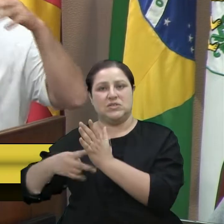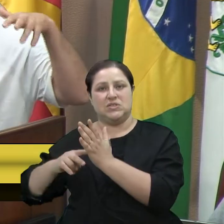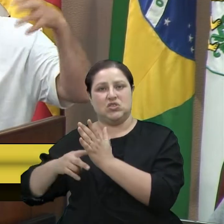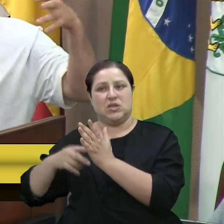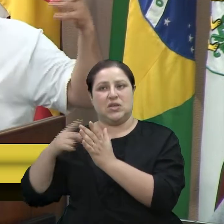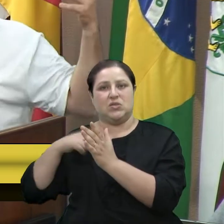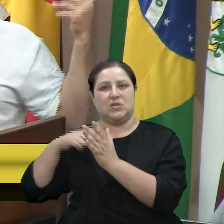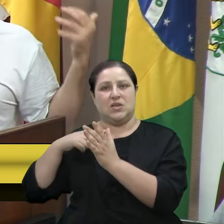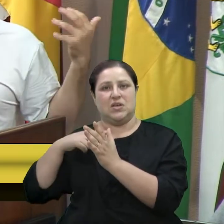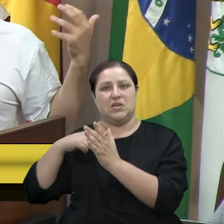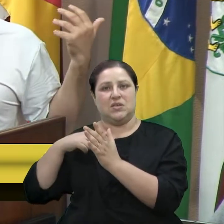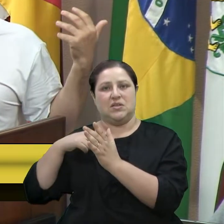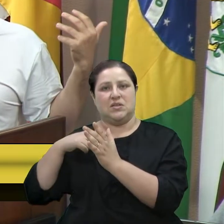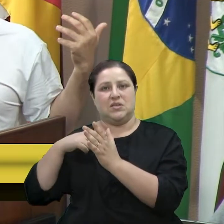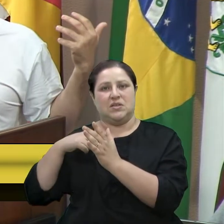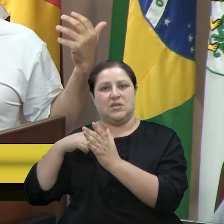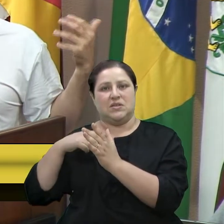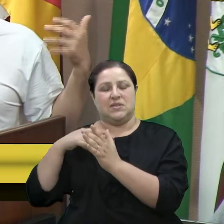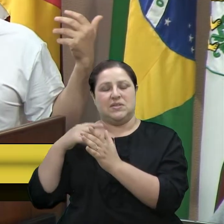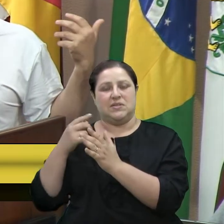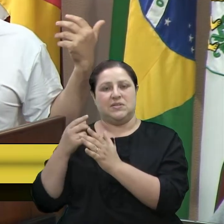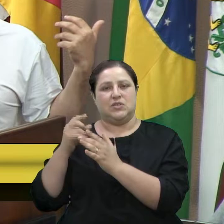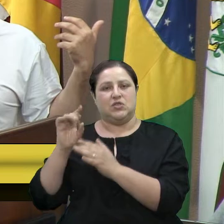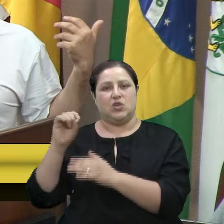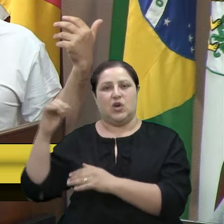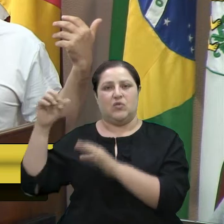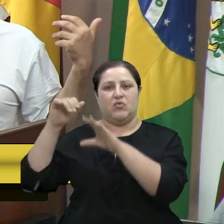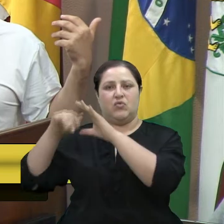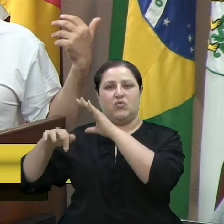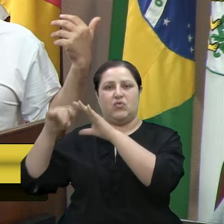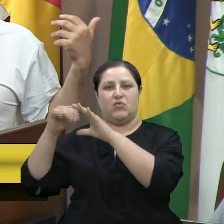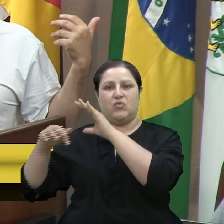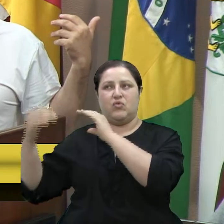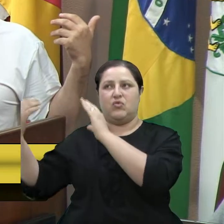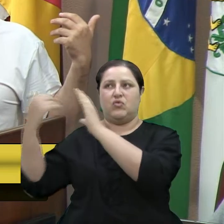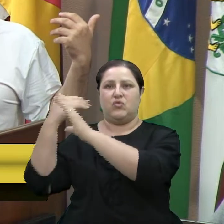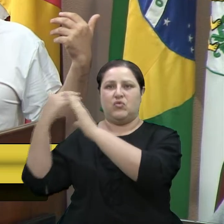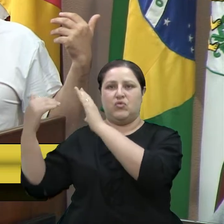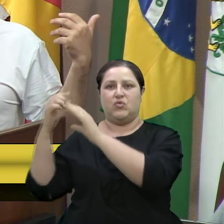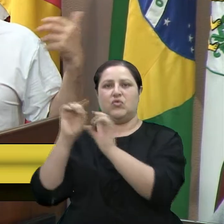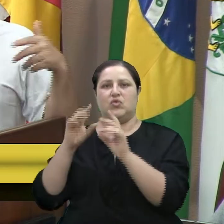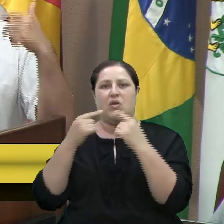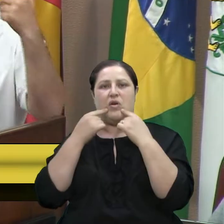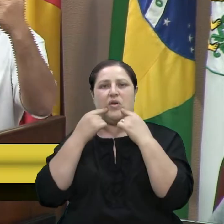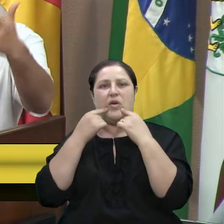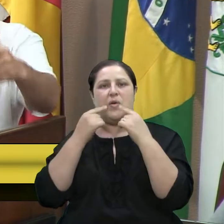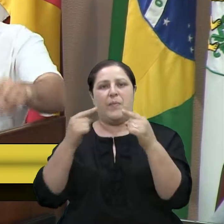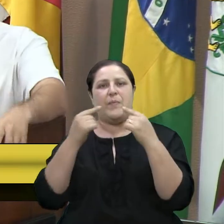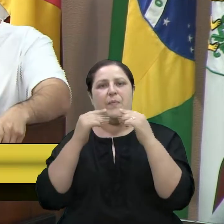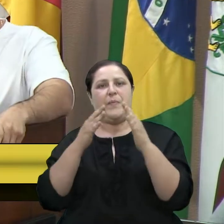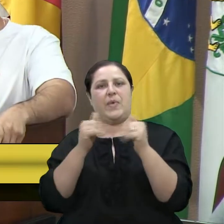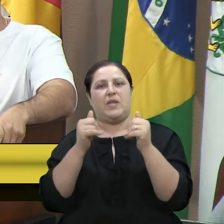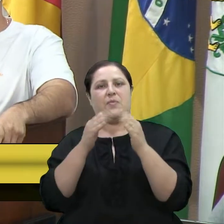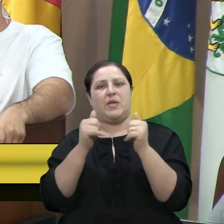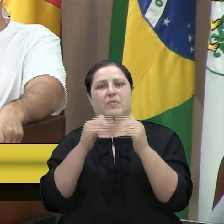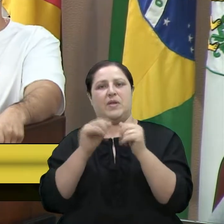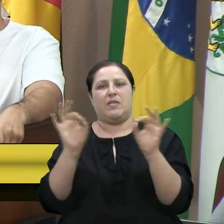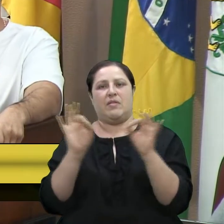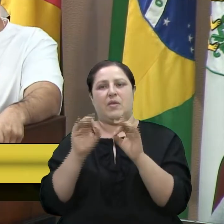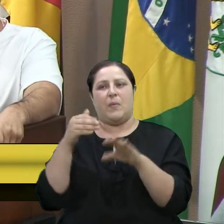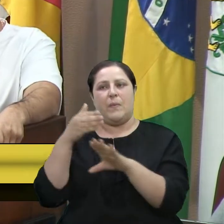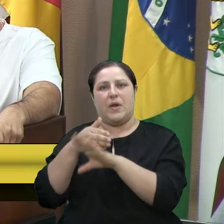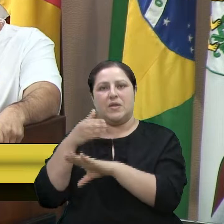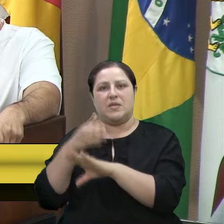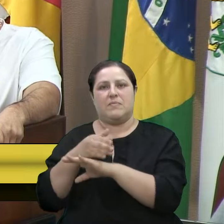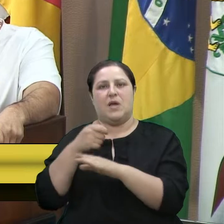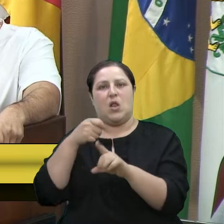talvez, no ar-condicionado a maior parte do tempo, só reivindicando, né? E aí não participando da luta diária